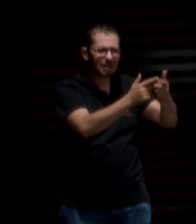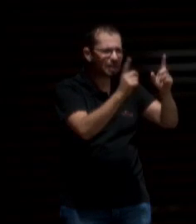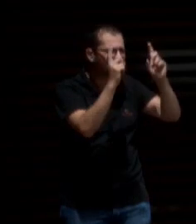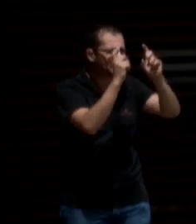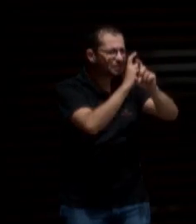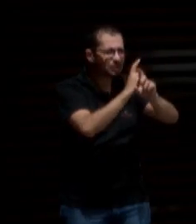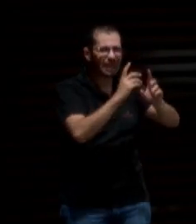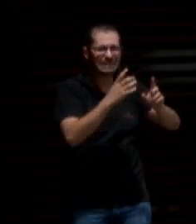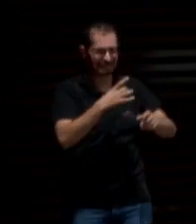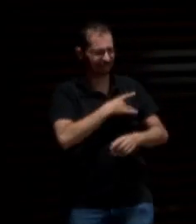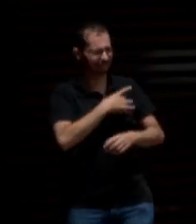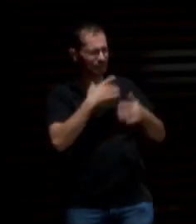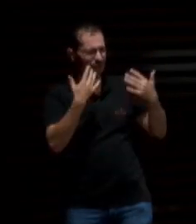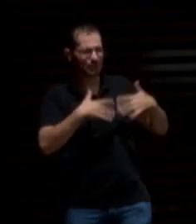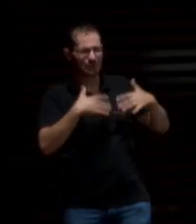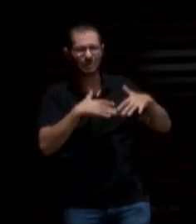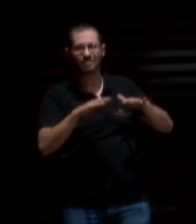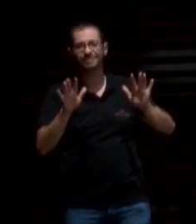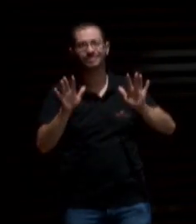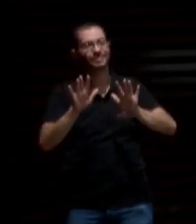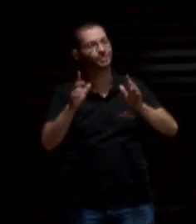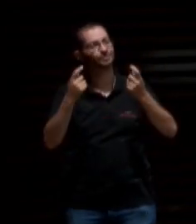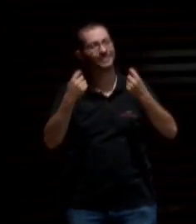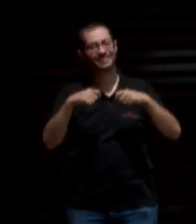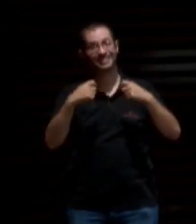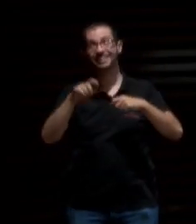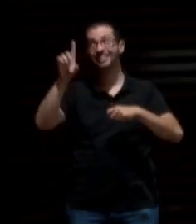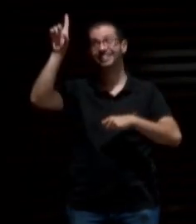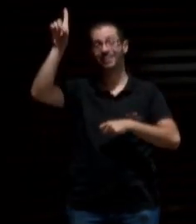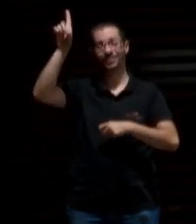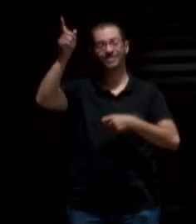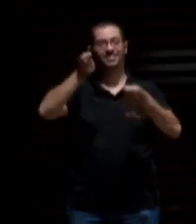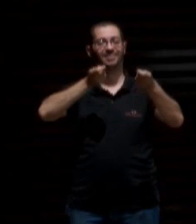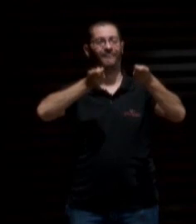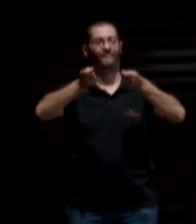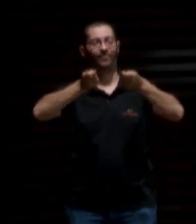Não se assuste. É o nosso Pai que está no controle.